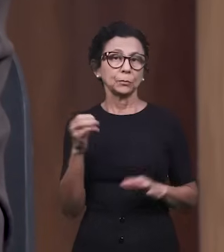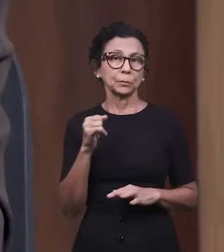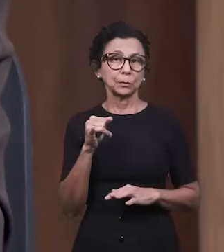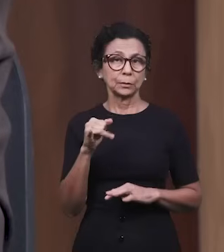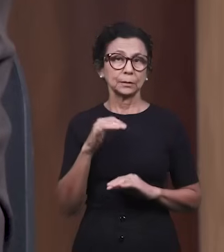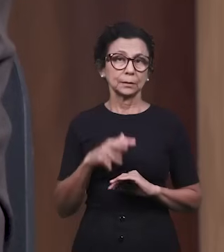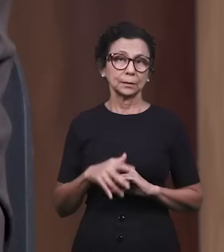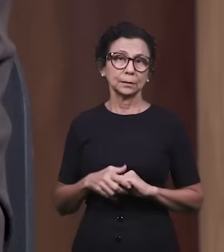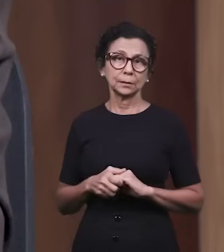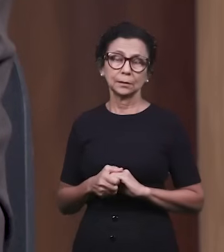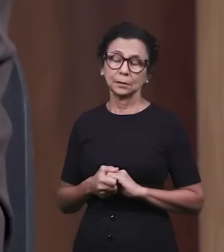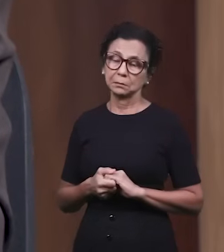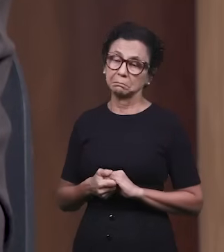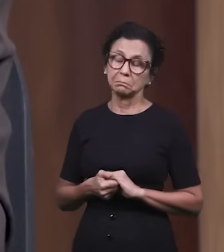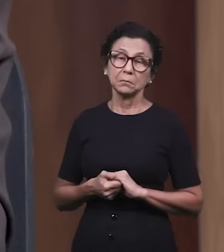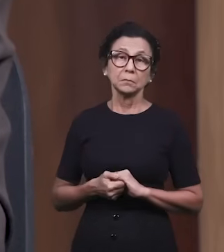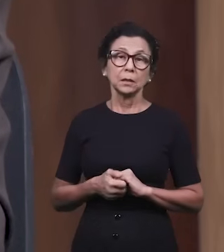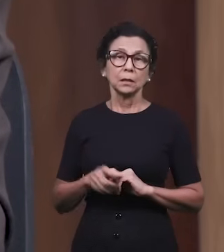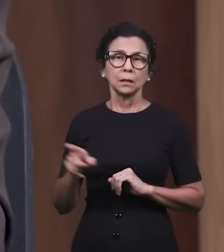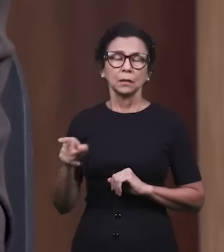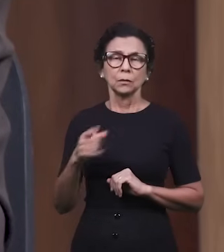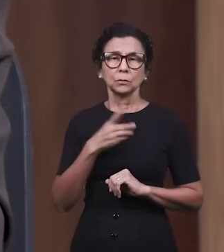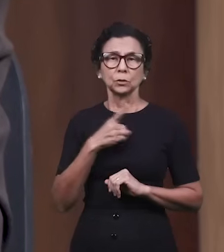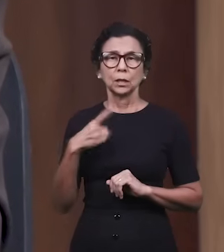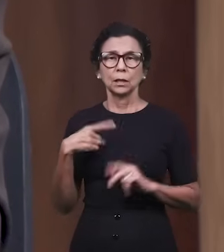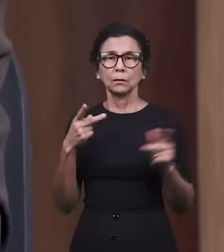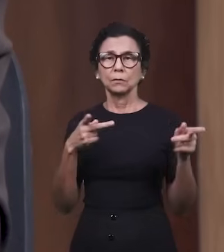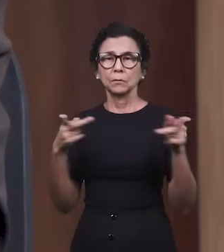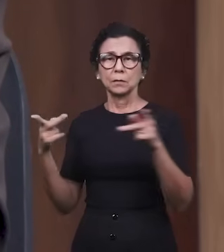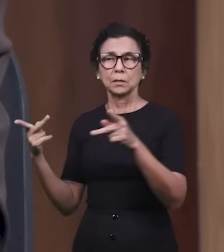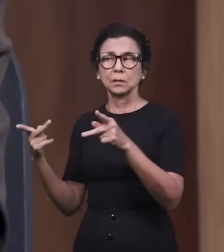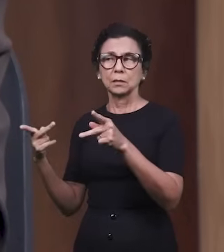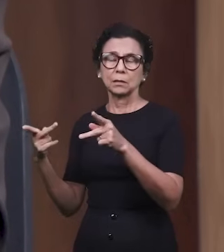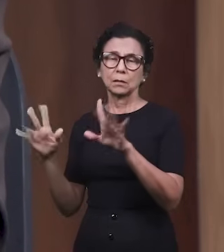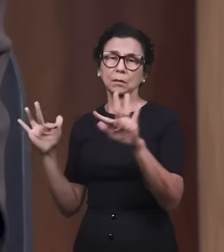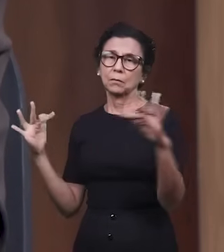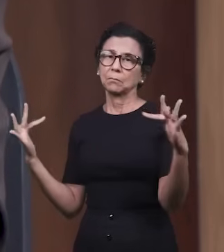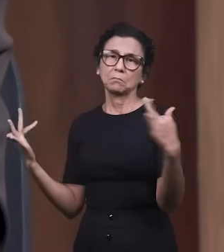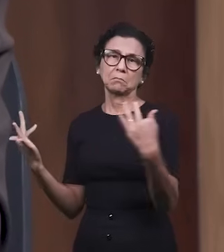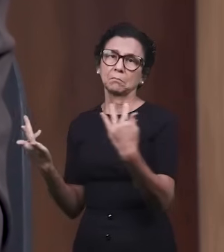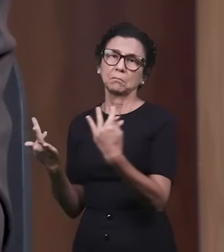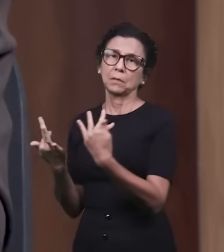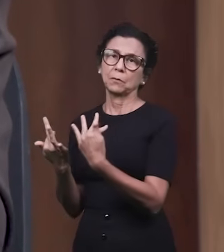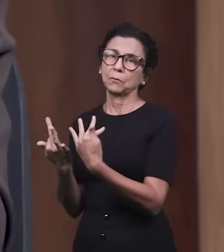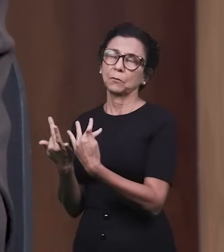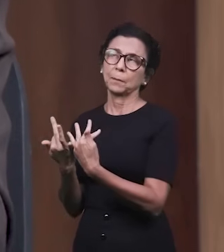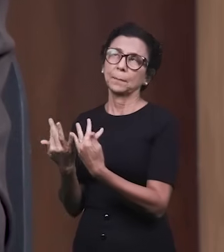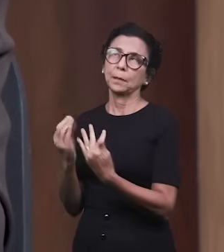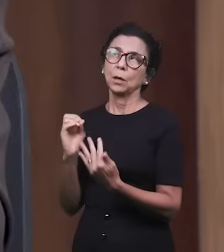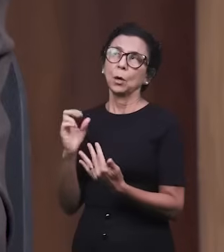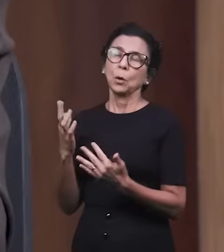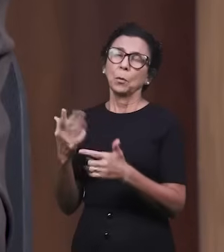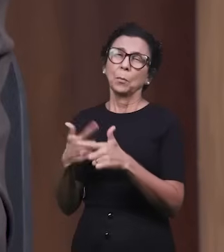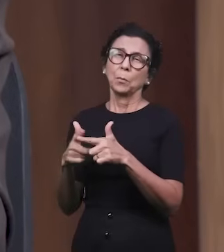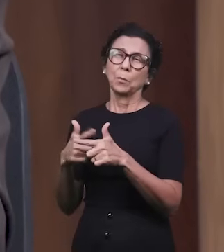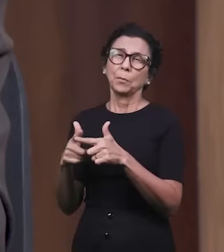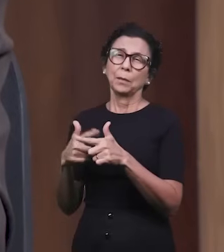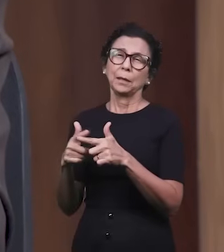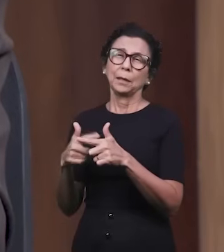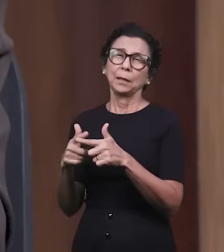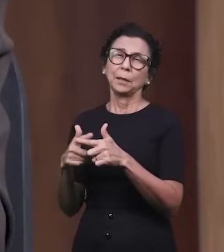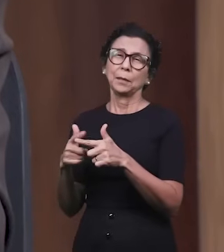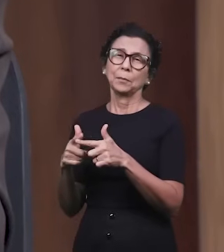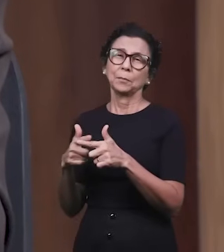a um lar e lá numa visita que seja, ou então até algum problema de ordem de família que